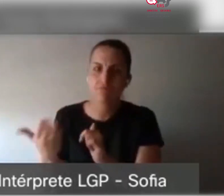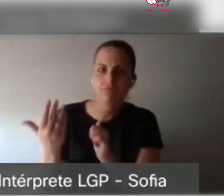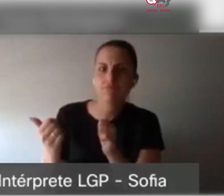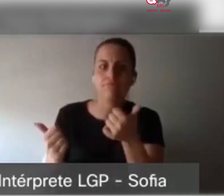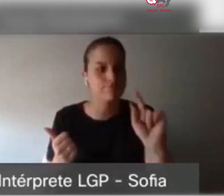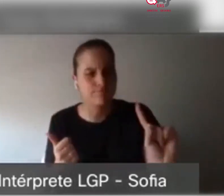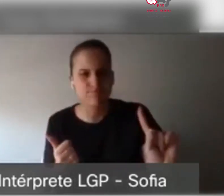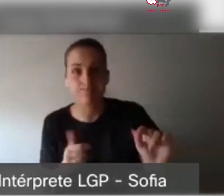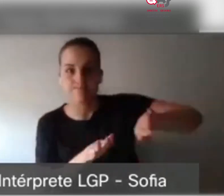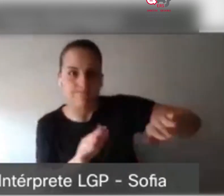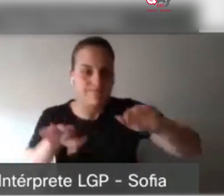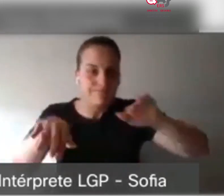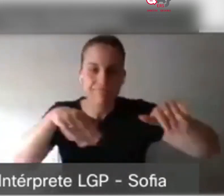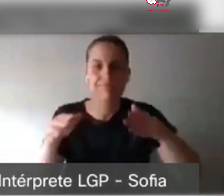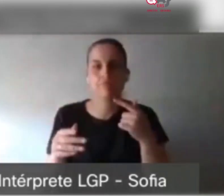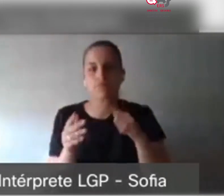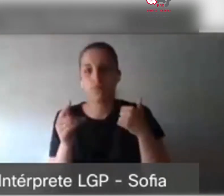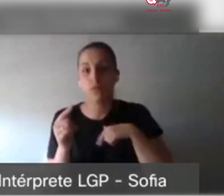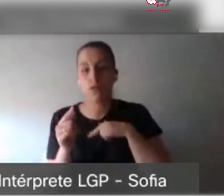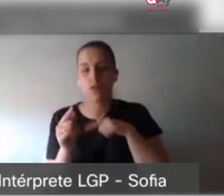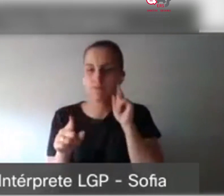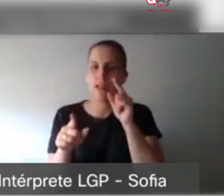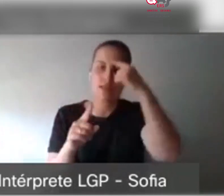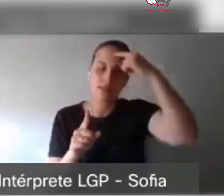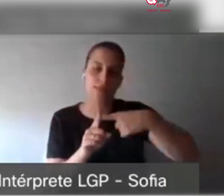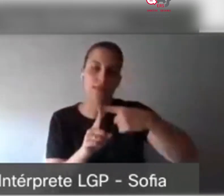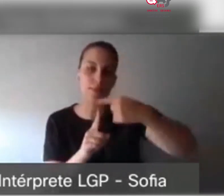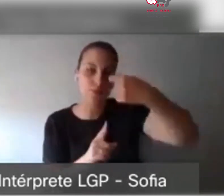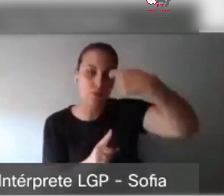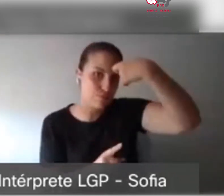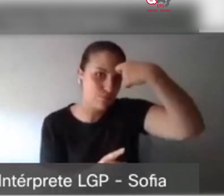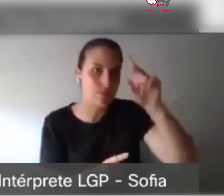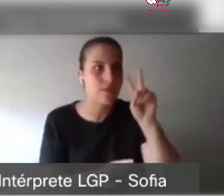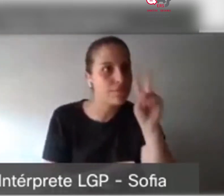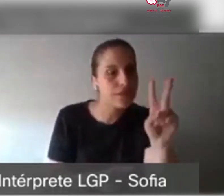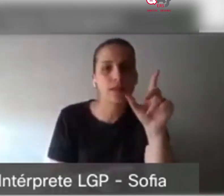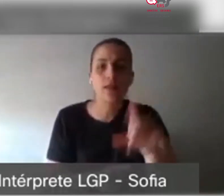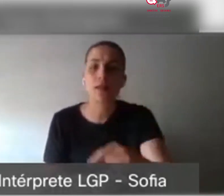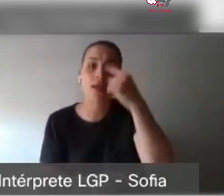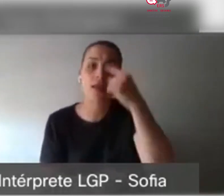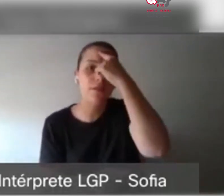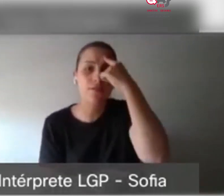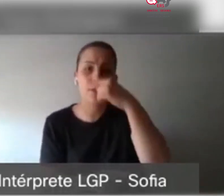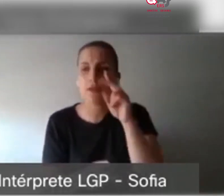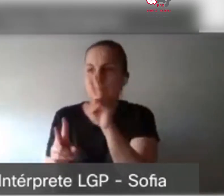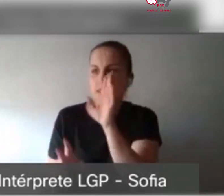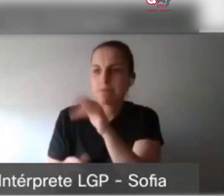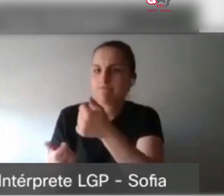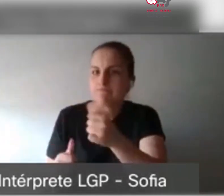nas entradas do hospital, com medições centralizadas de temperatura, com triagens feitas por enfermeiros para garantir que nas áreas,